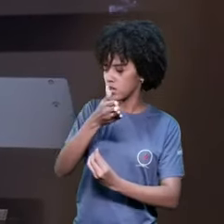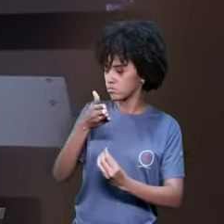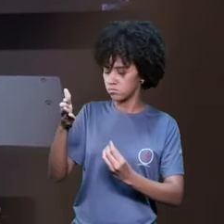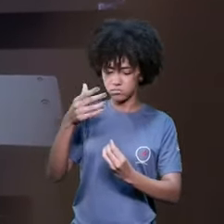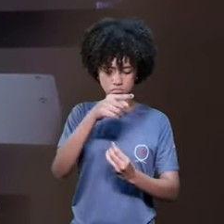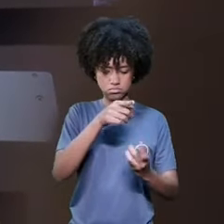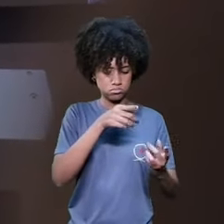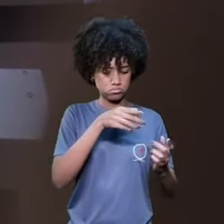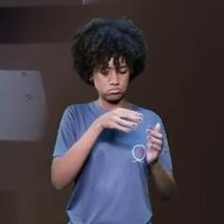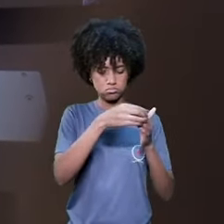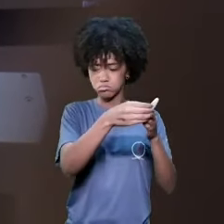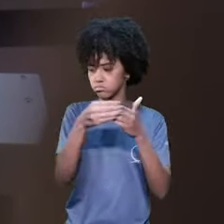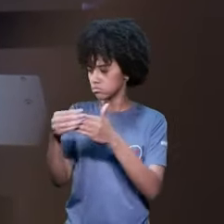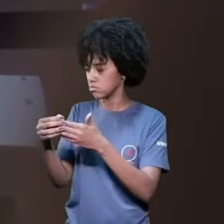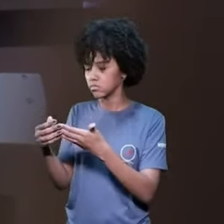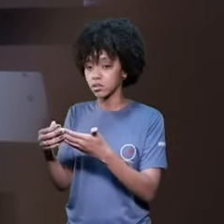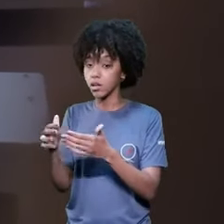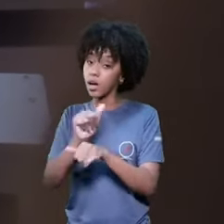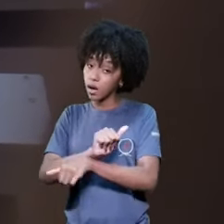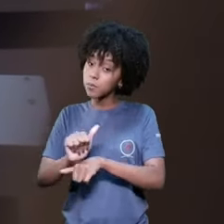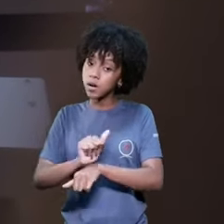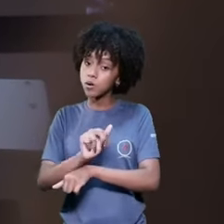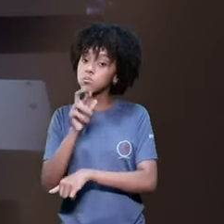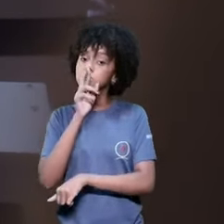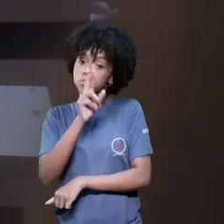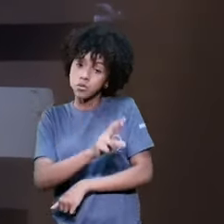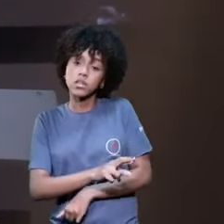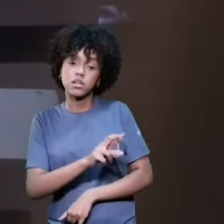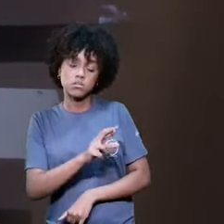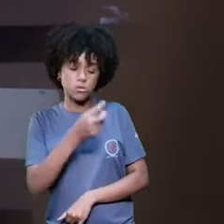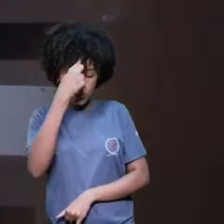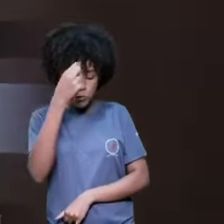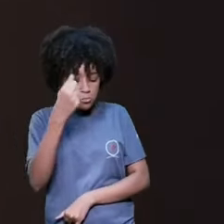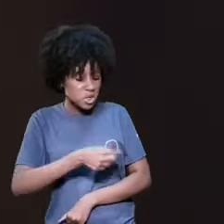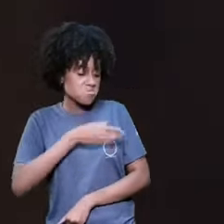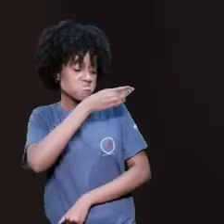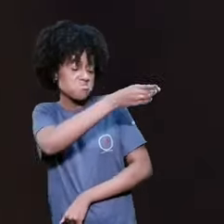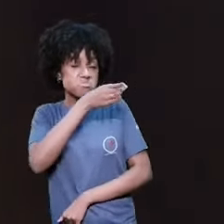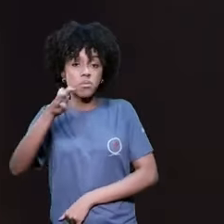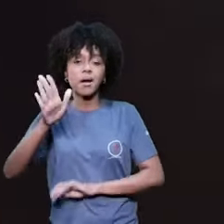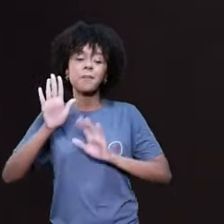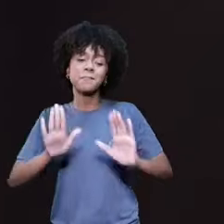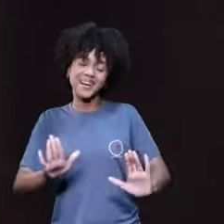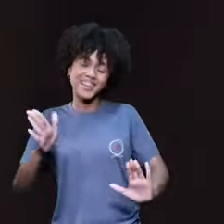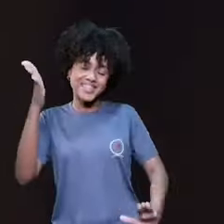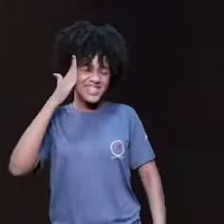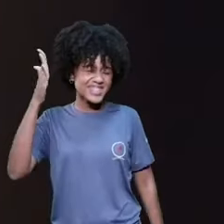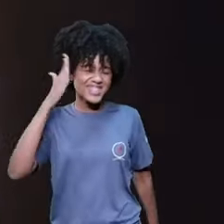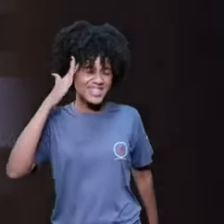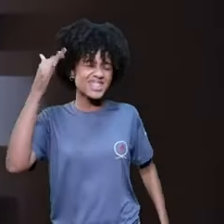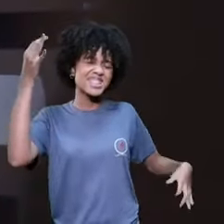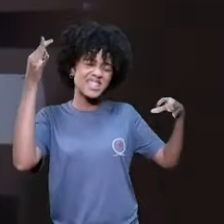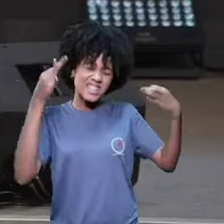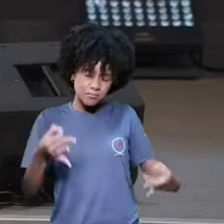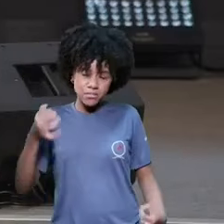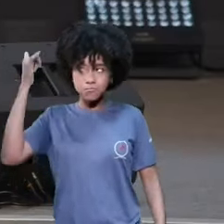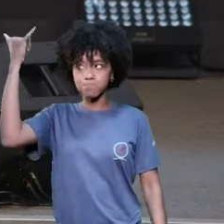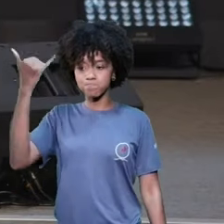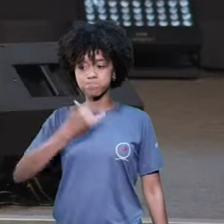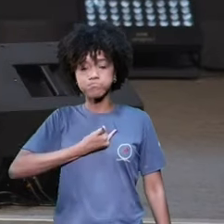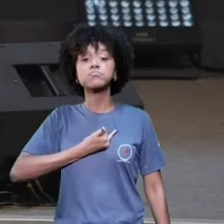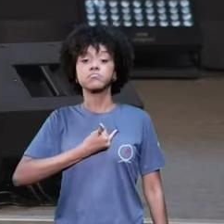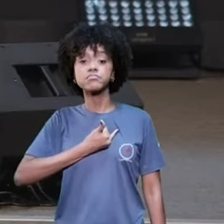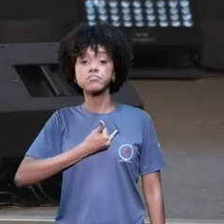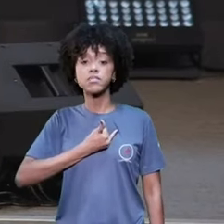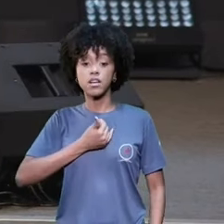Eu imagino Abraão respondendo: eu não sei para onde eu vou, mas eu sei exatamente o que eu ouvi. Quero começar